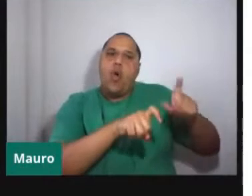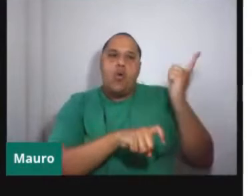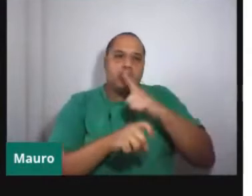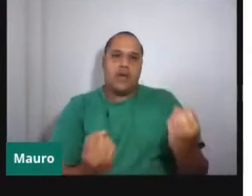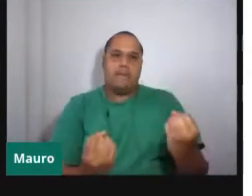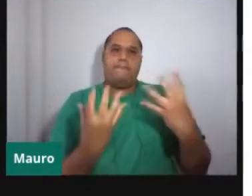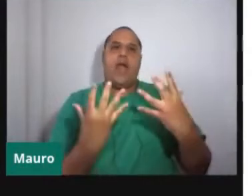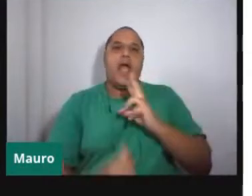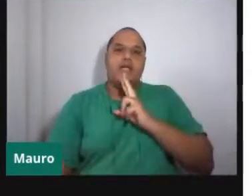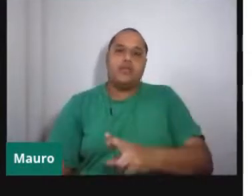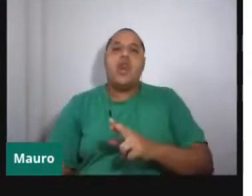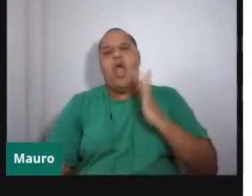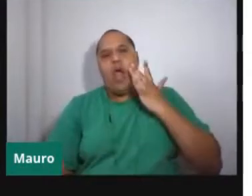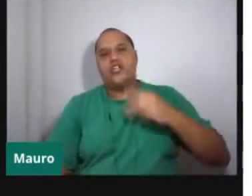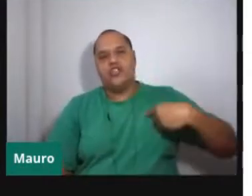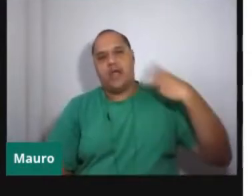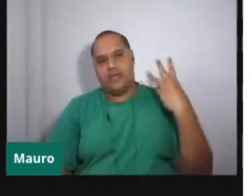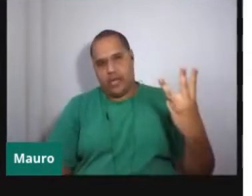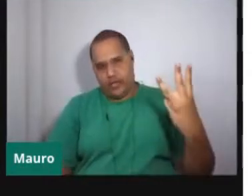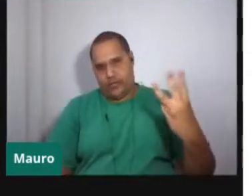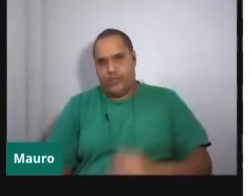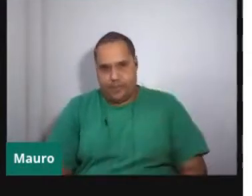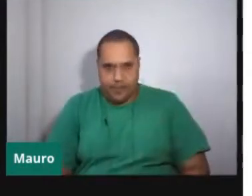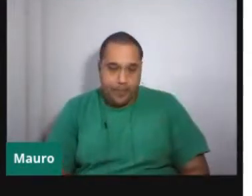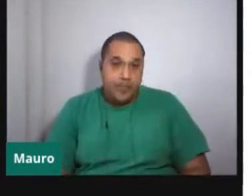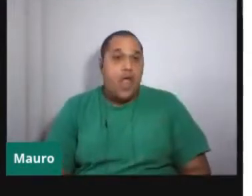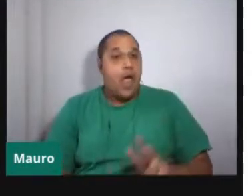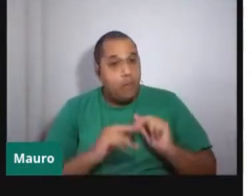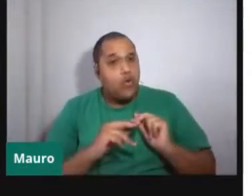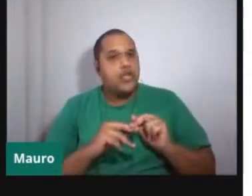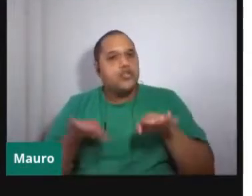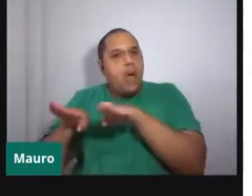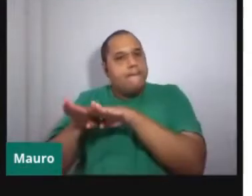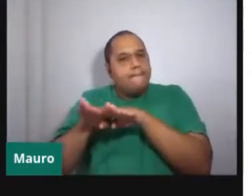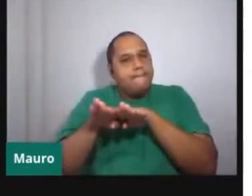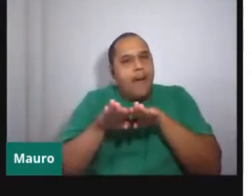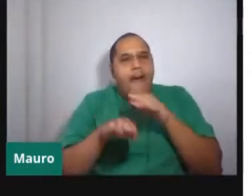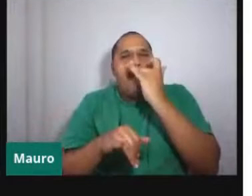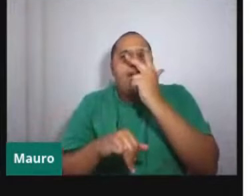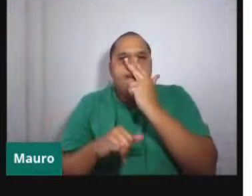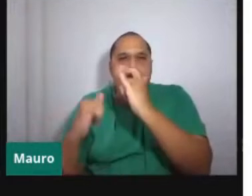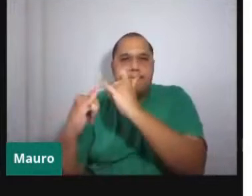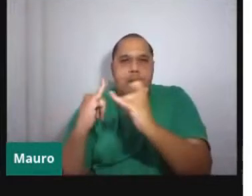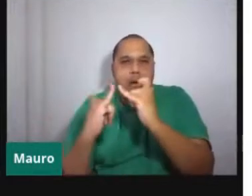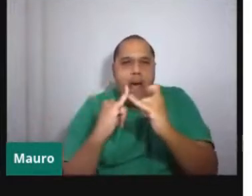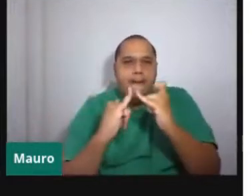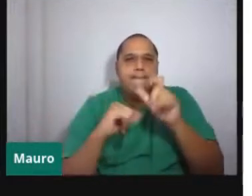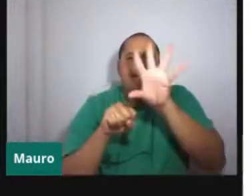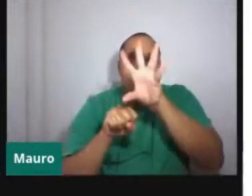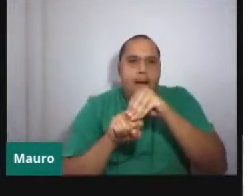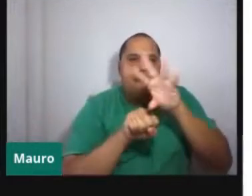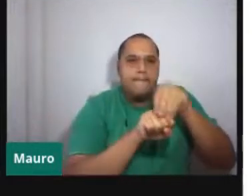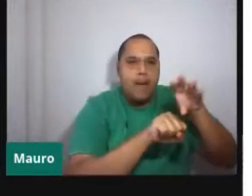isso provavelmente é um 3, tá? Então, é com base nesse padrão de similaridade que os